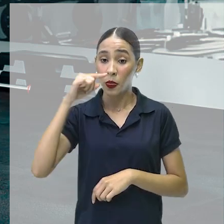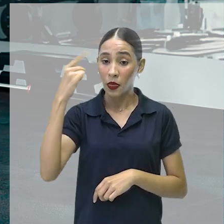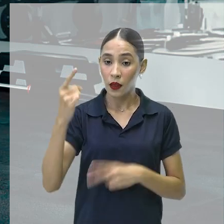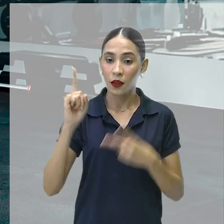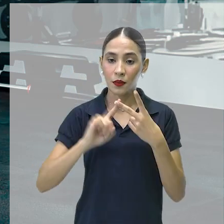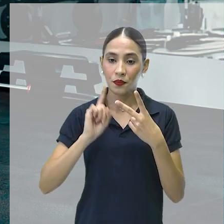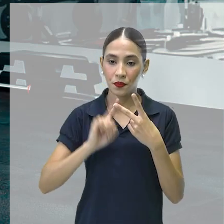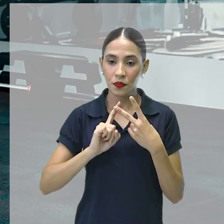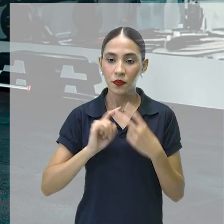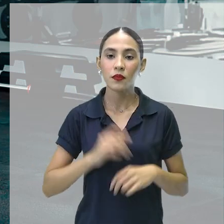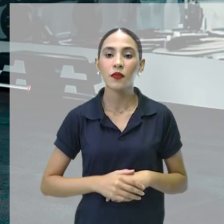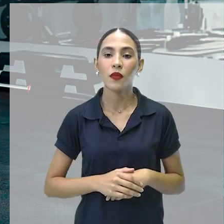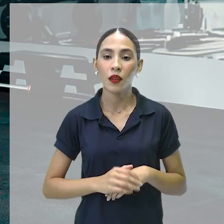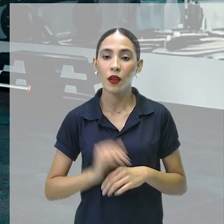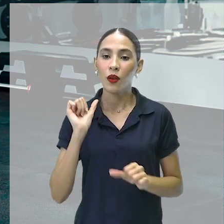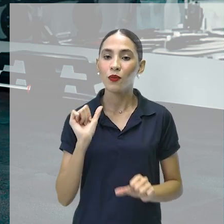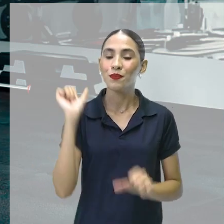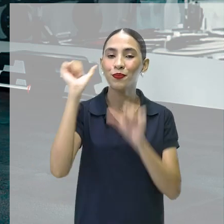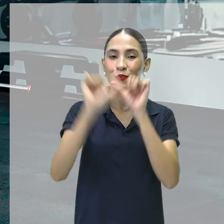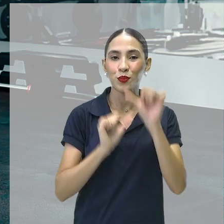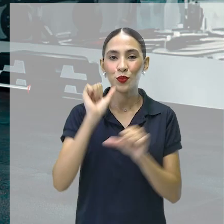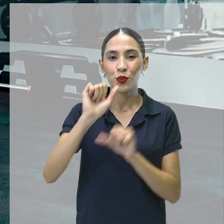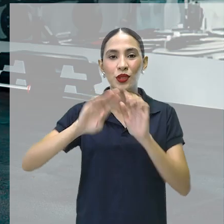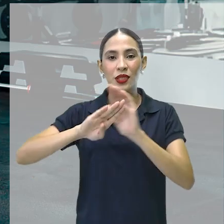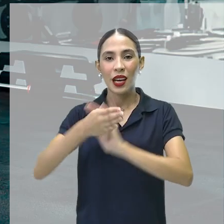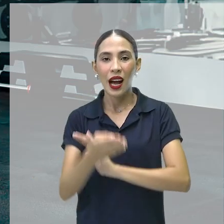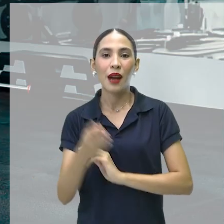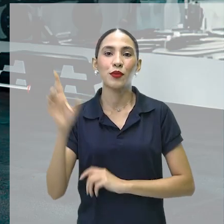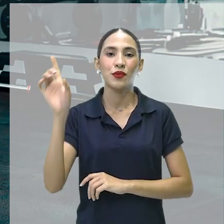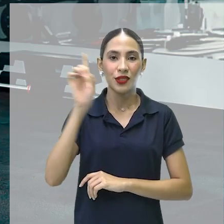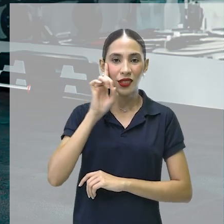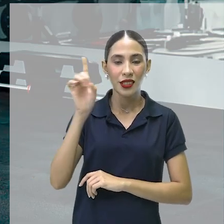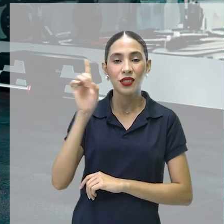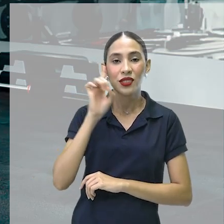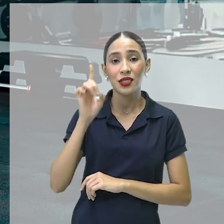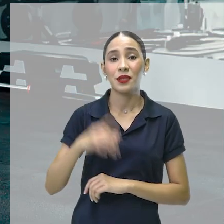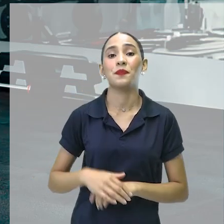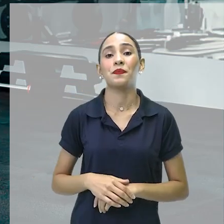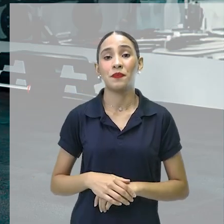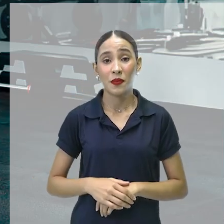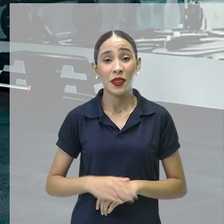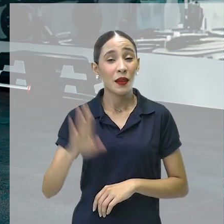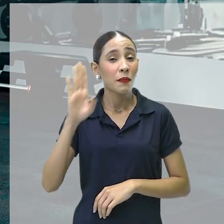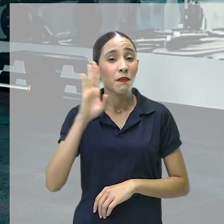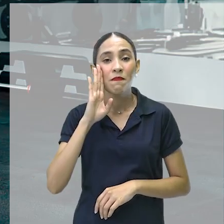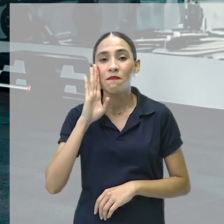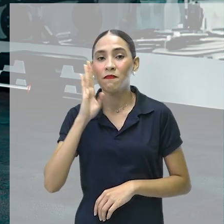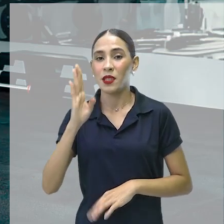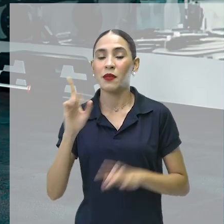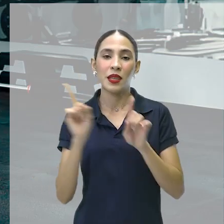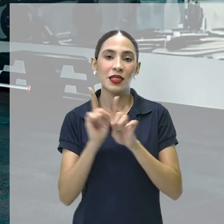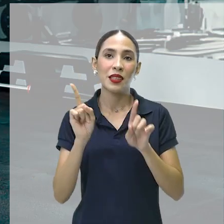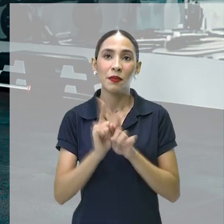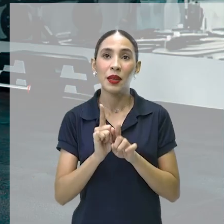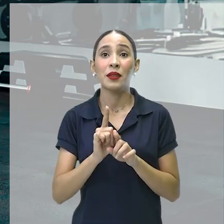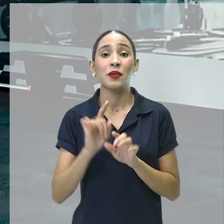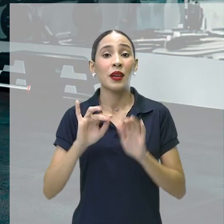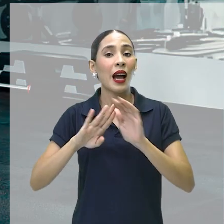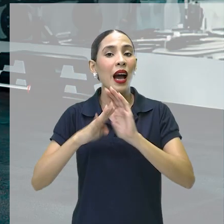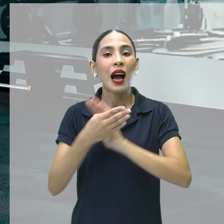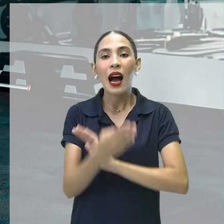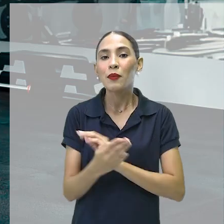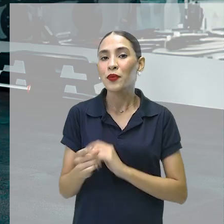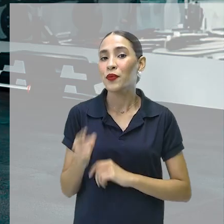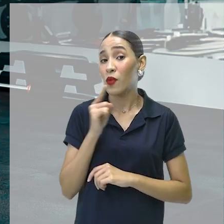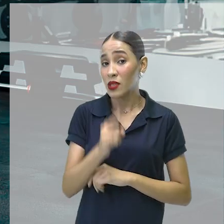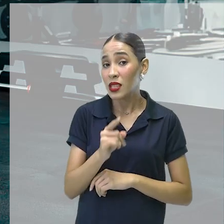Próximo ponto, mude os seus hábitos no dia a dia, principalmente aqueles hábitos, né,